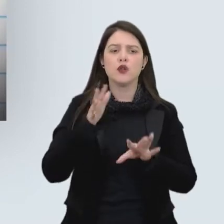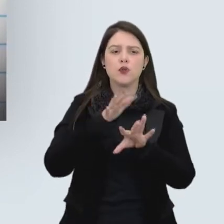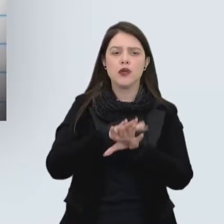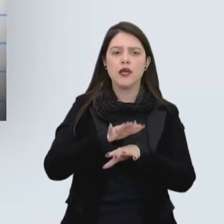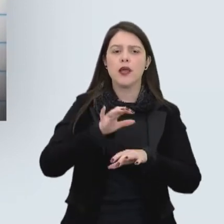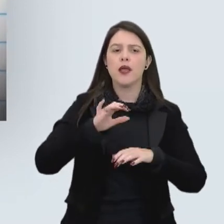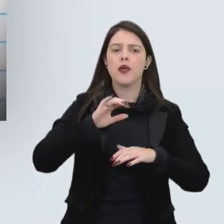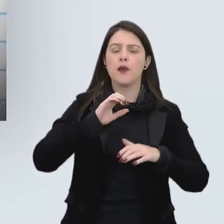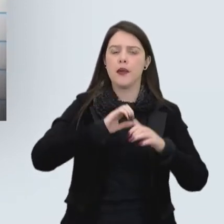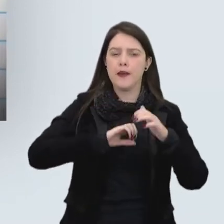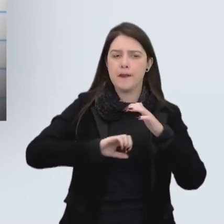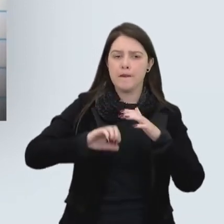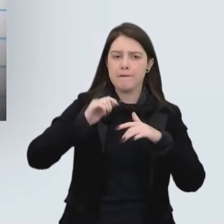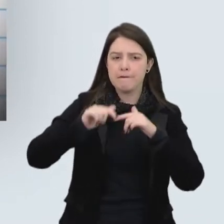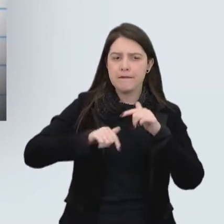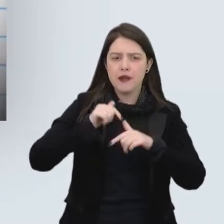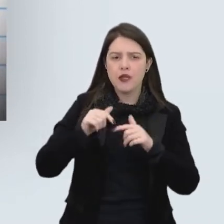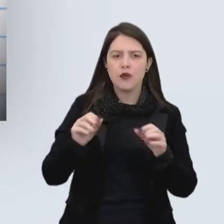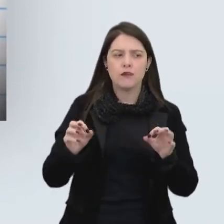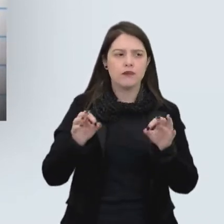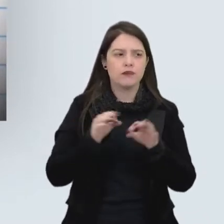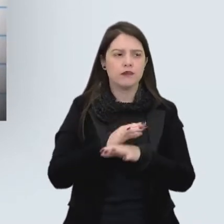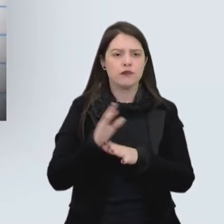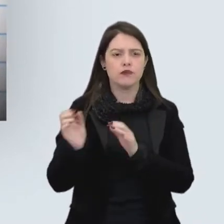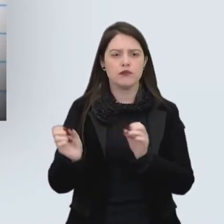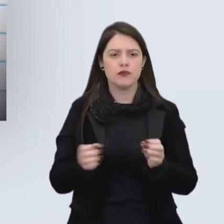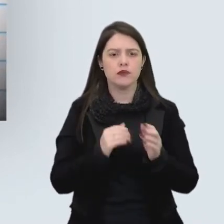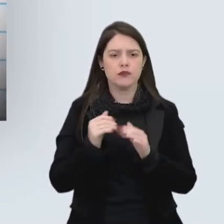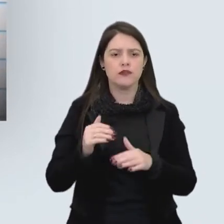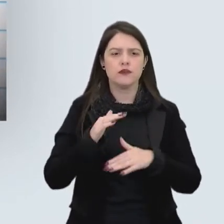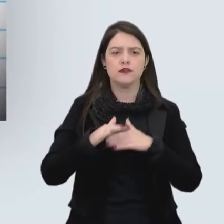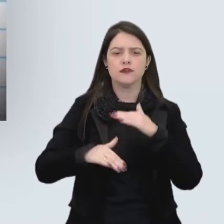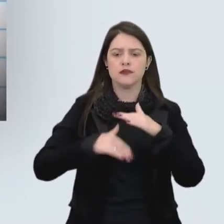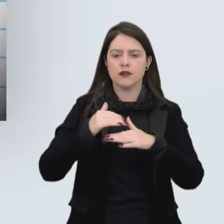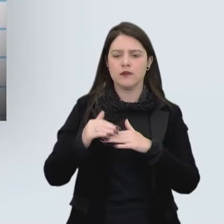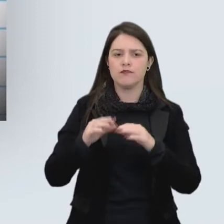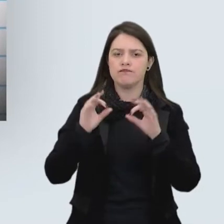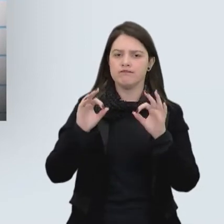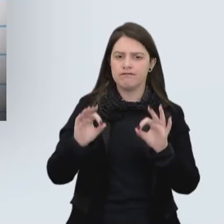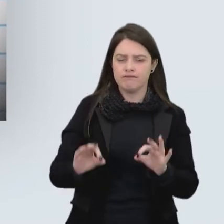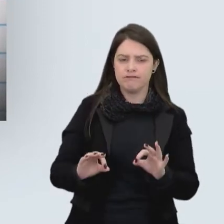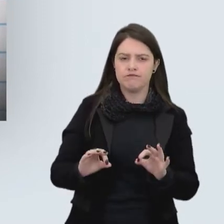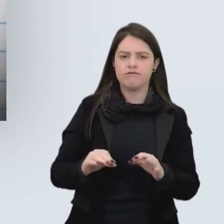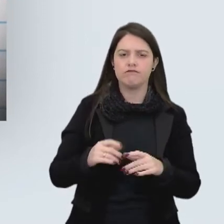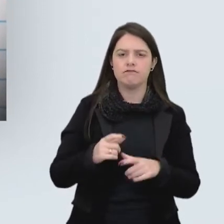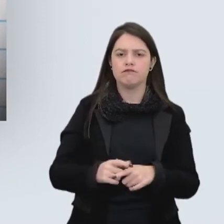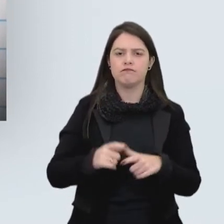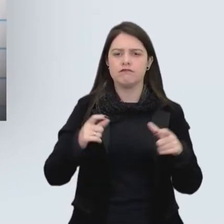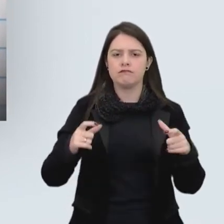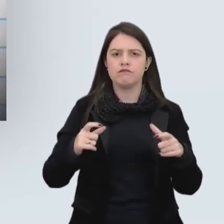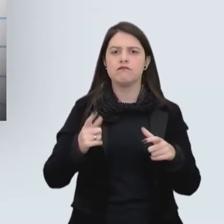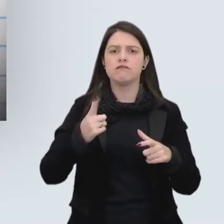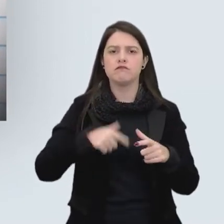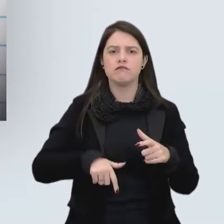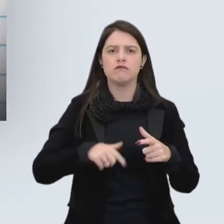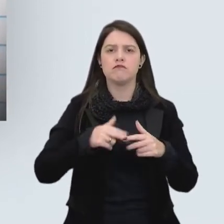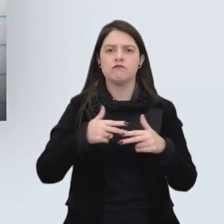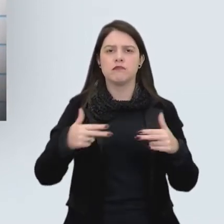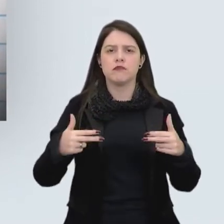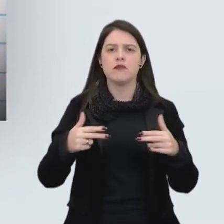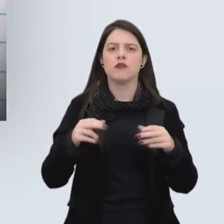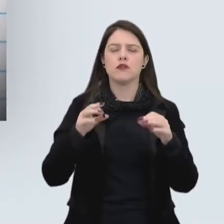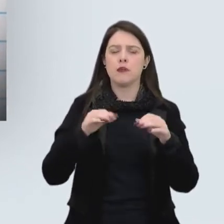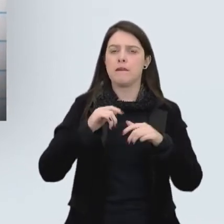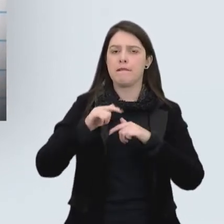e produtivo e o trabalho decente. O crescimento econômico é inclusivo quando pressupõe a presença dos mais diversos grupos dentro do mercado